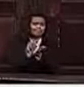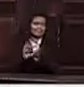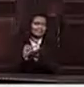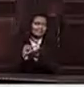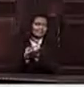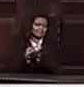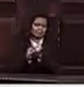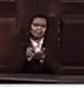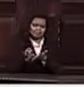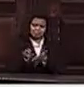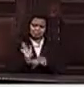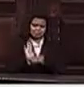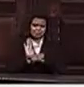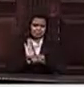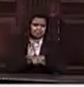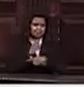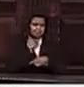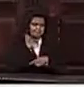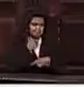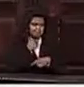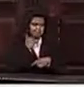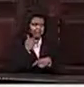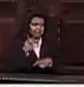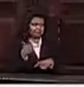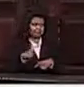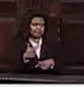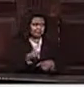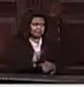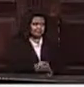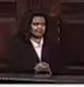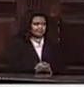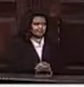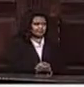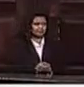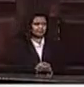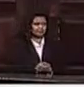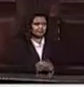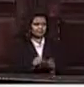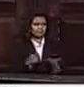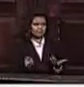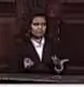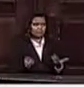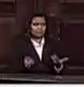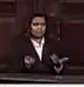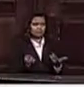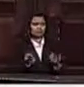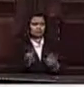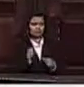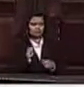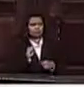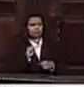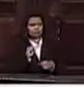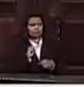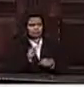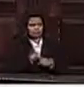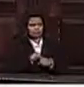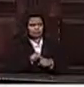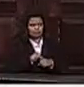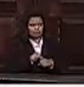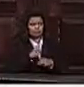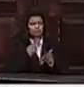e reavaliar esse projeto. O argumento que nós temos, e é verdadeiro, é a retirada